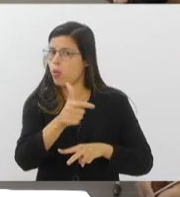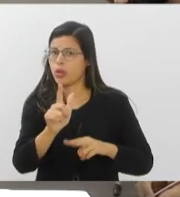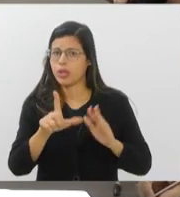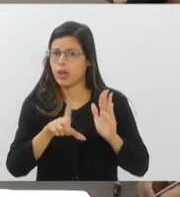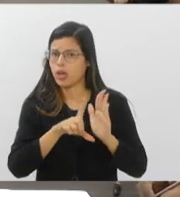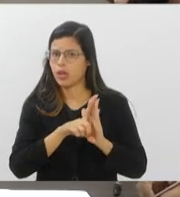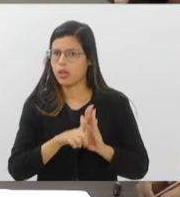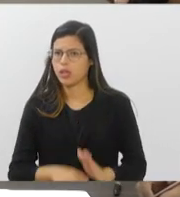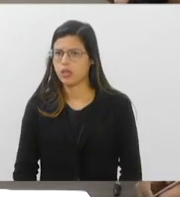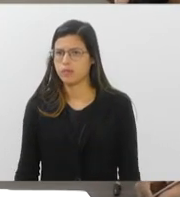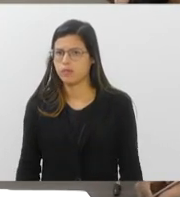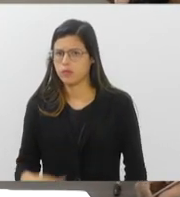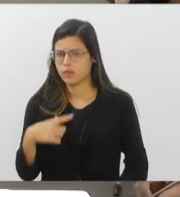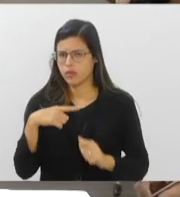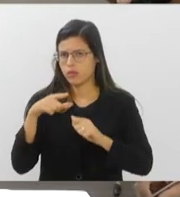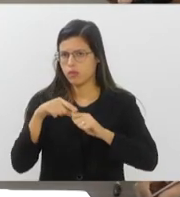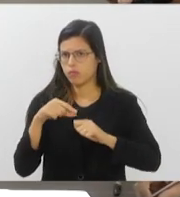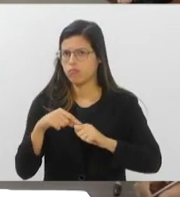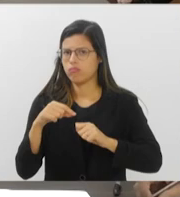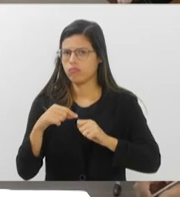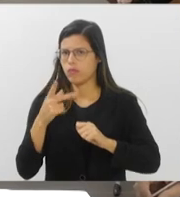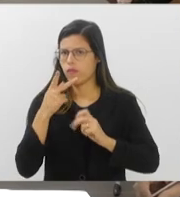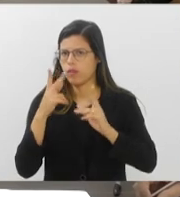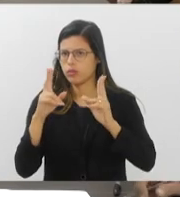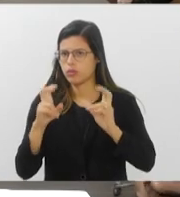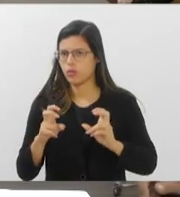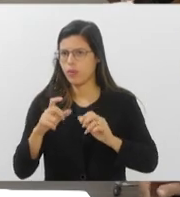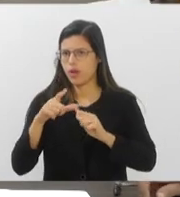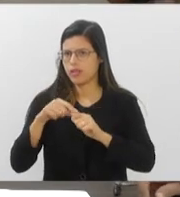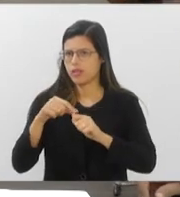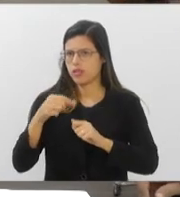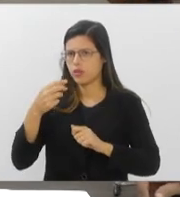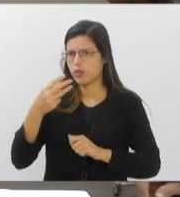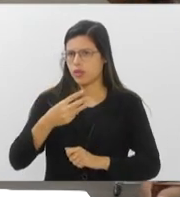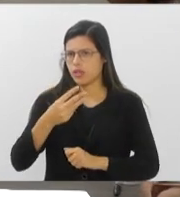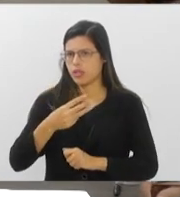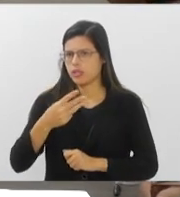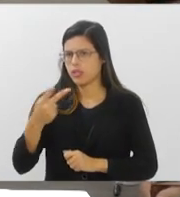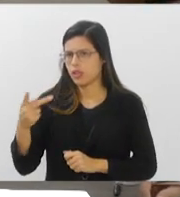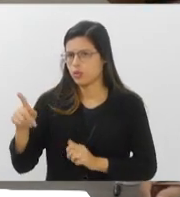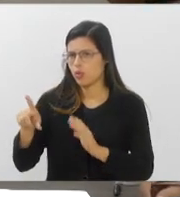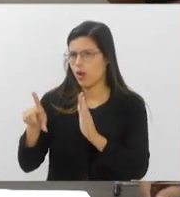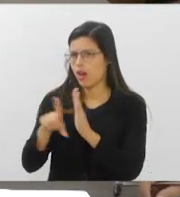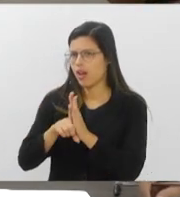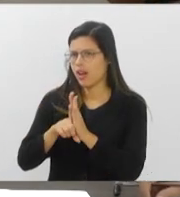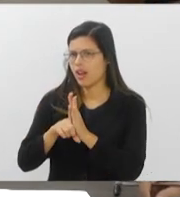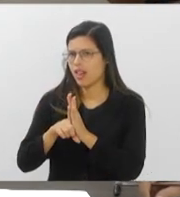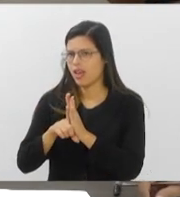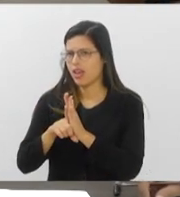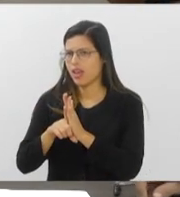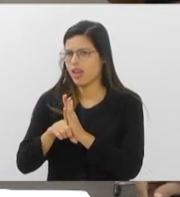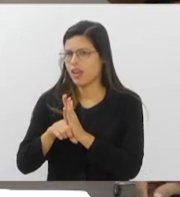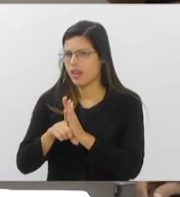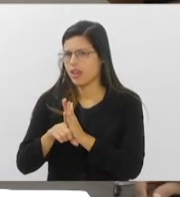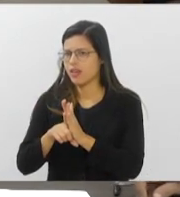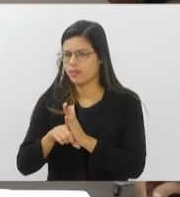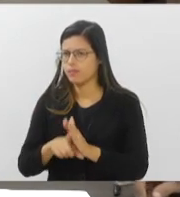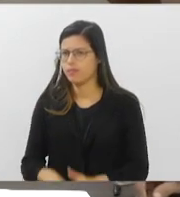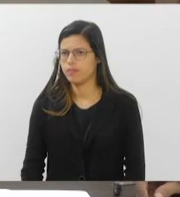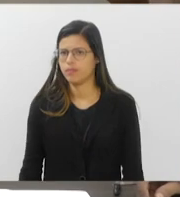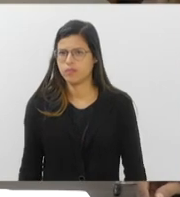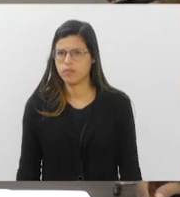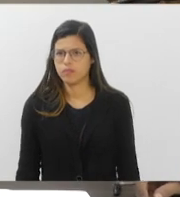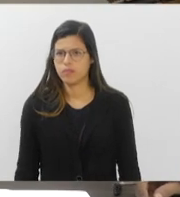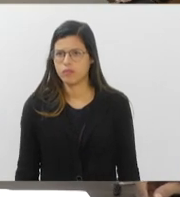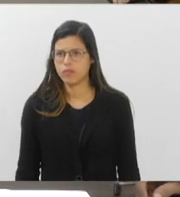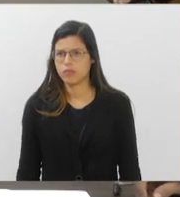Tem um artigo que fala sobre isso. Não, o artigo 3º da sua lei diz que é presidencial. Artigo 3º da sua lei.